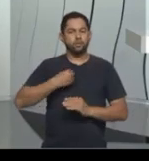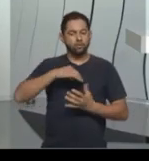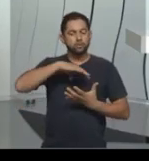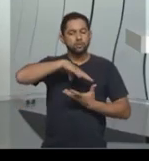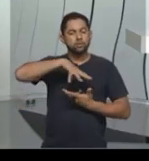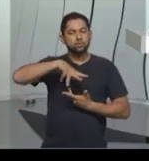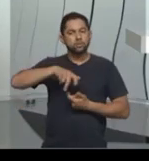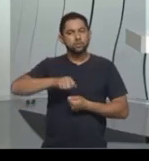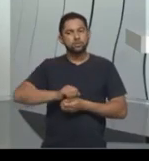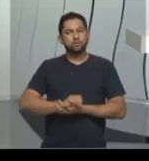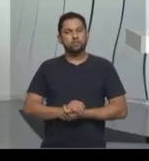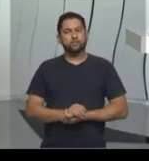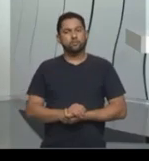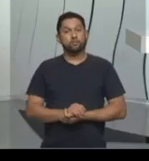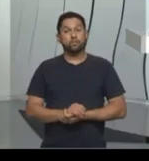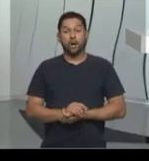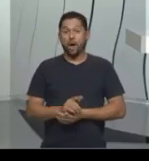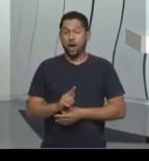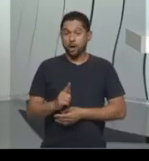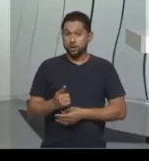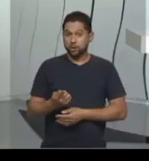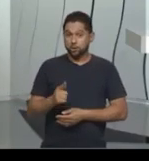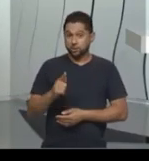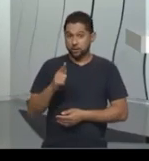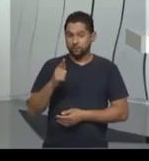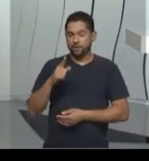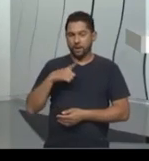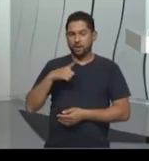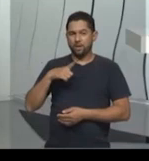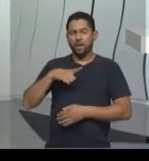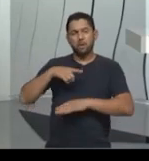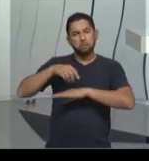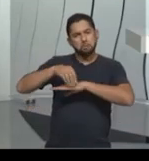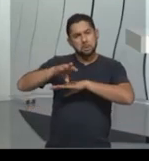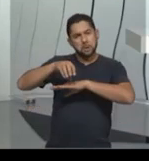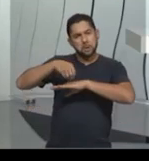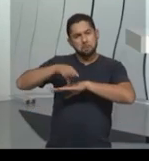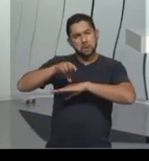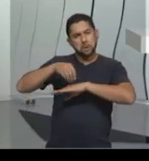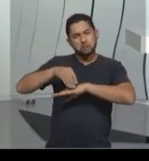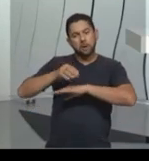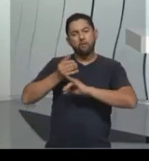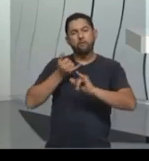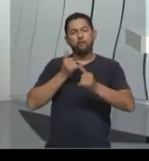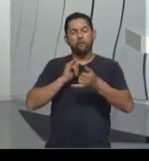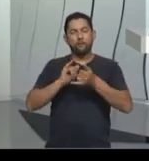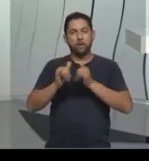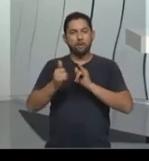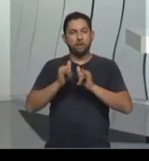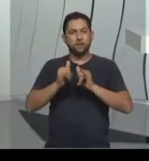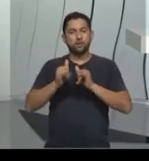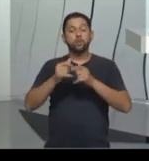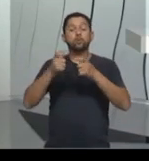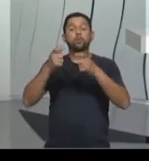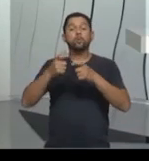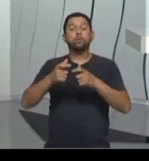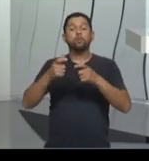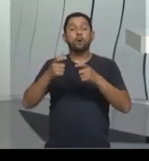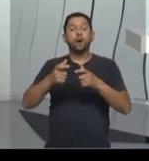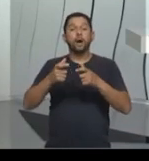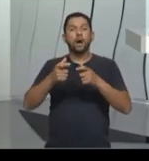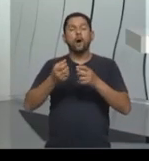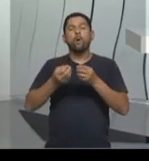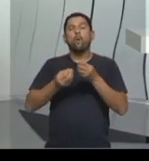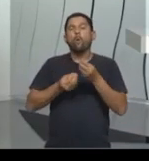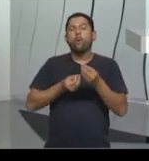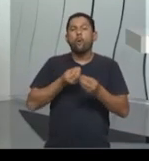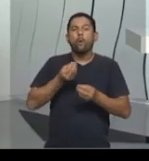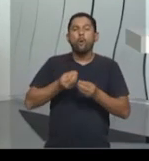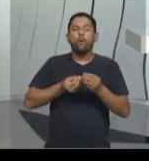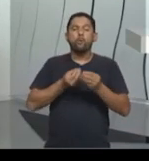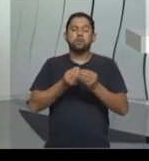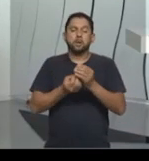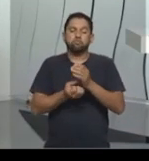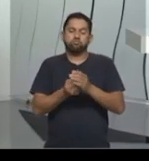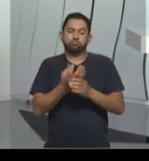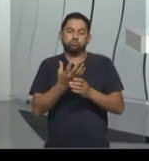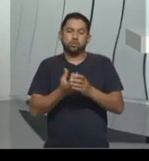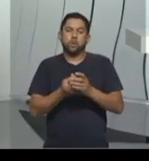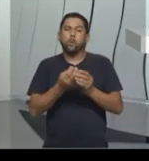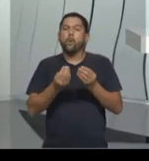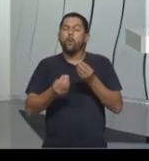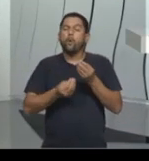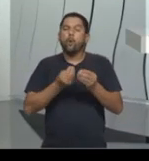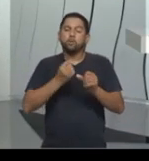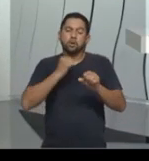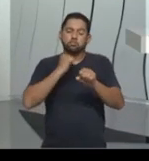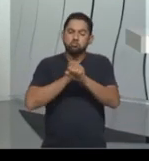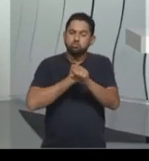ela vai trazer algumas informações desse espaço, ou seja, como ele está sendo construído, de que